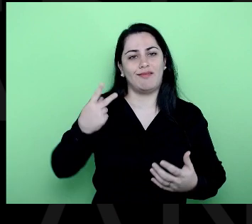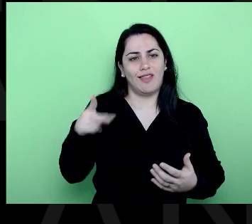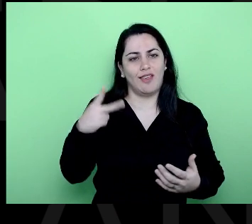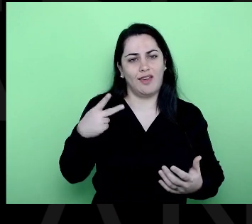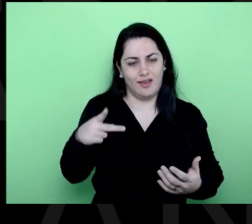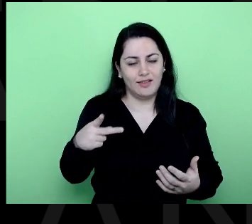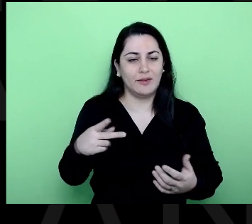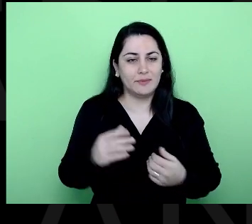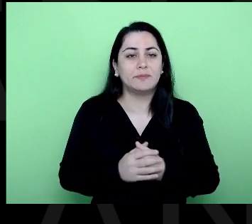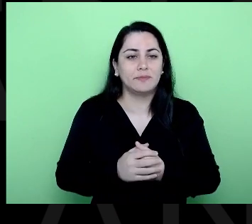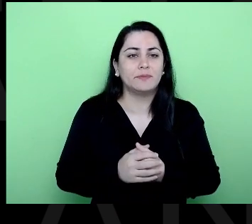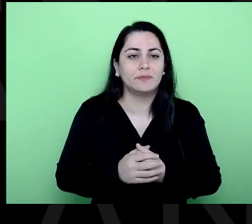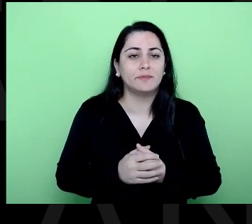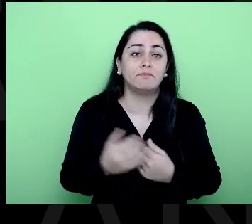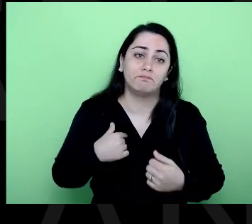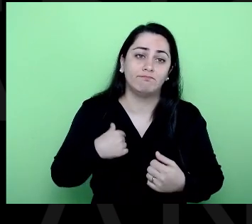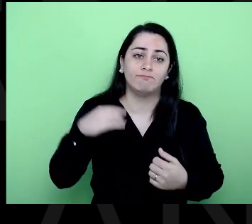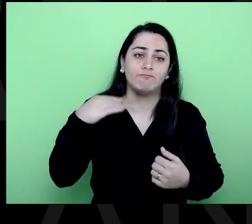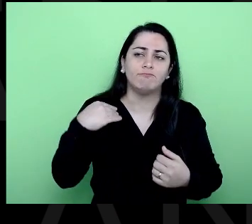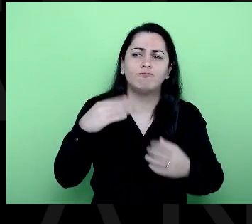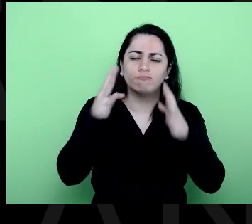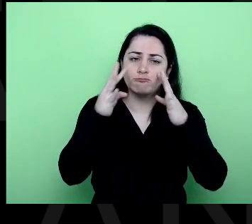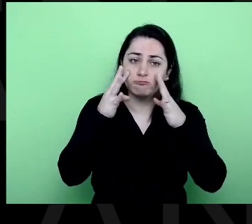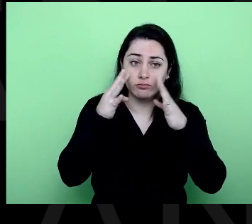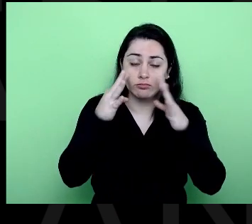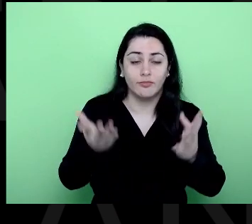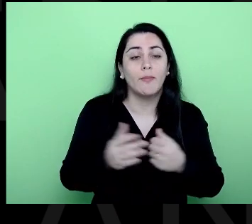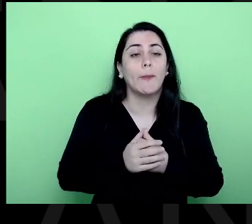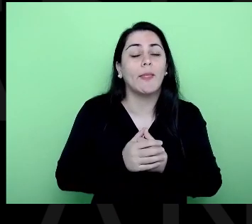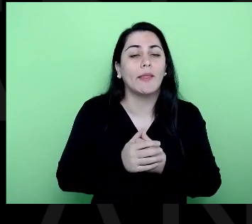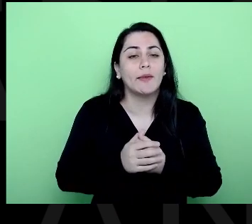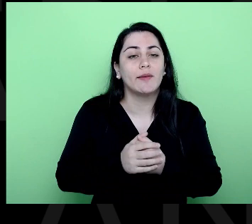estava falando, sabe? Tanto que, assim,